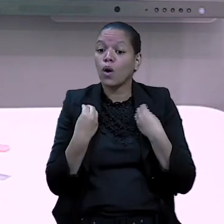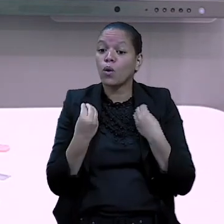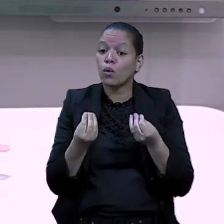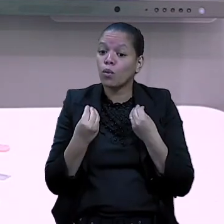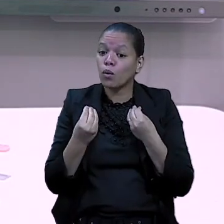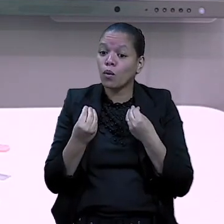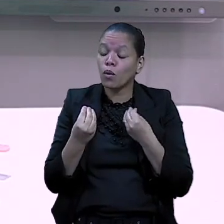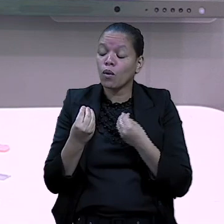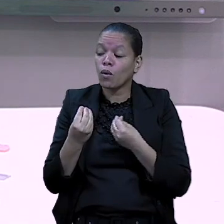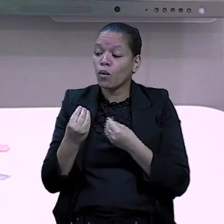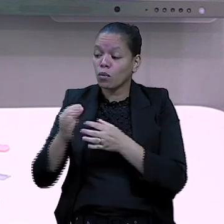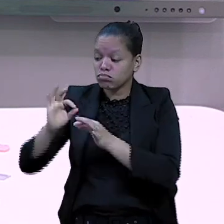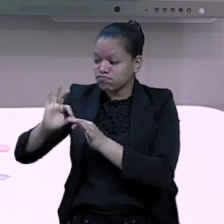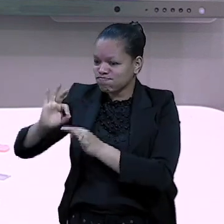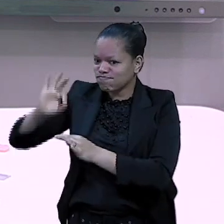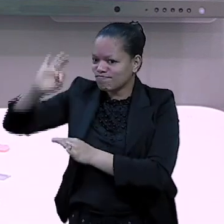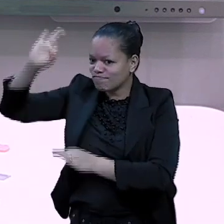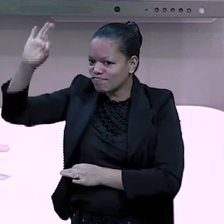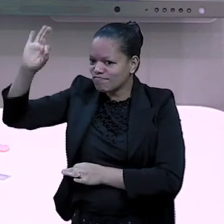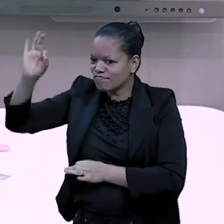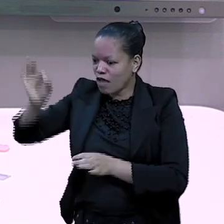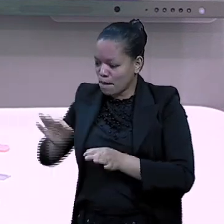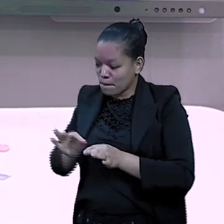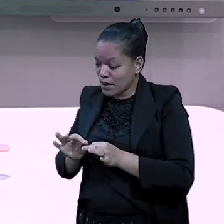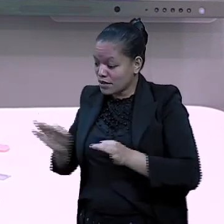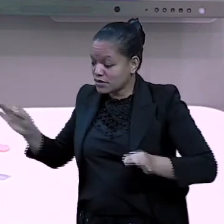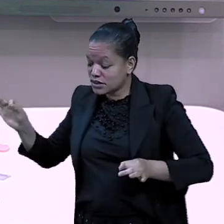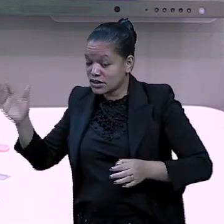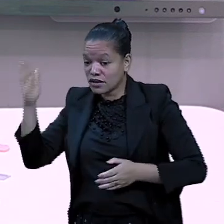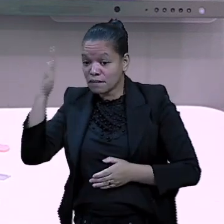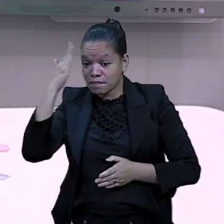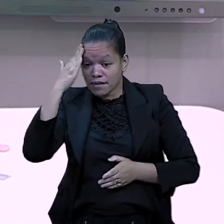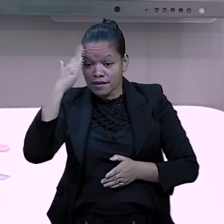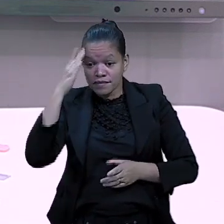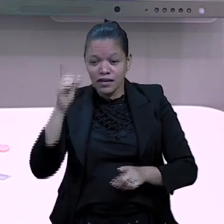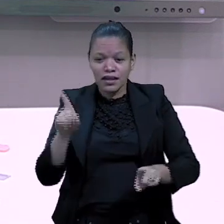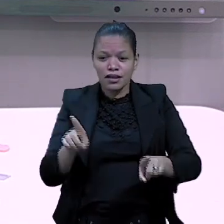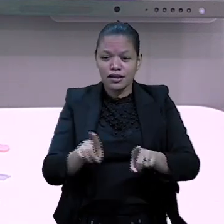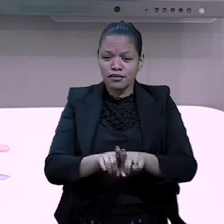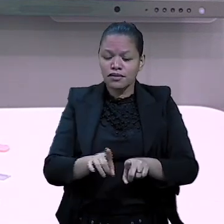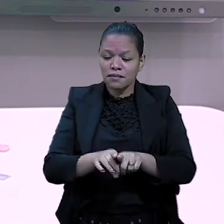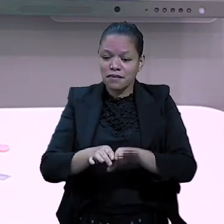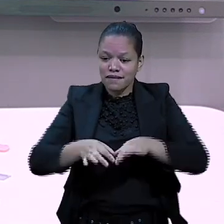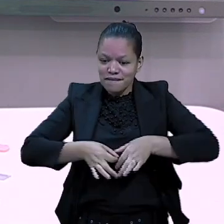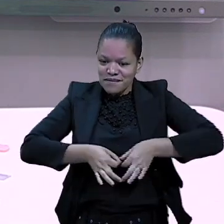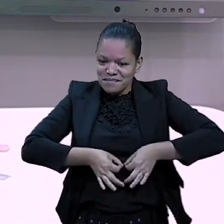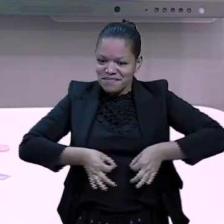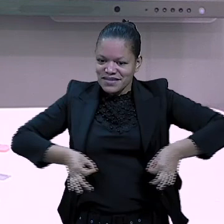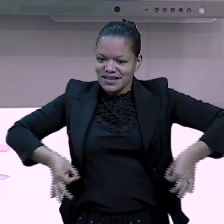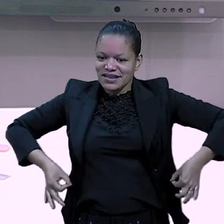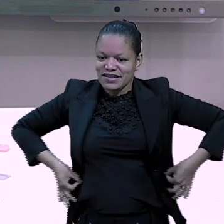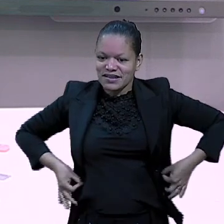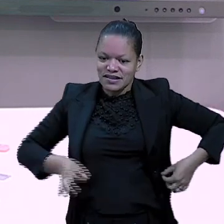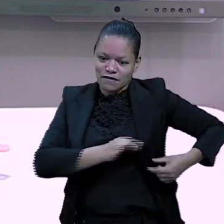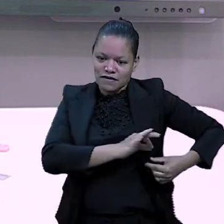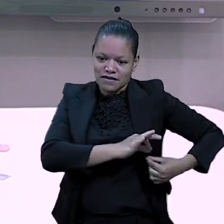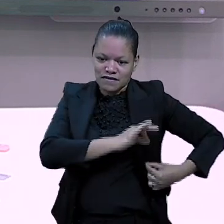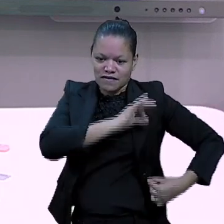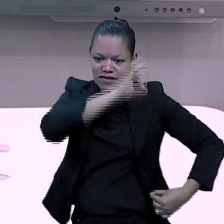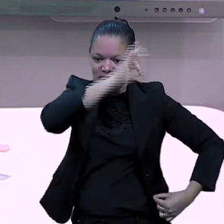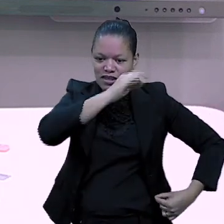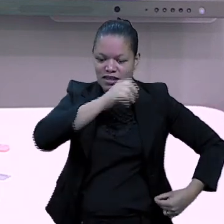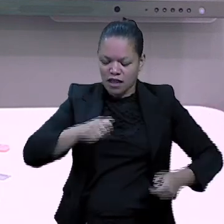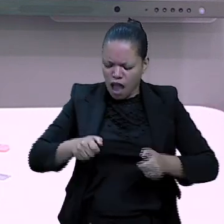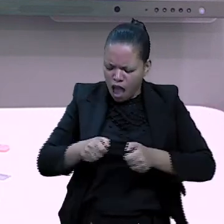de comprimento. Aí você aprendeu o que é uma fita métrica. Você aprendeu sobre a trena, né? Você tem aí